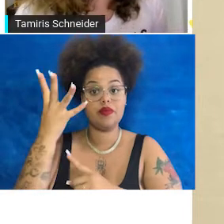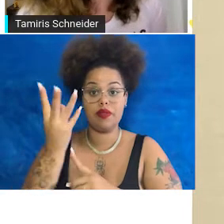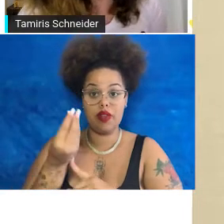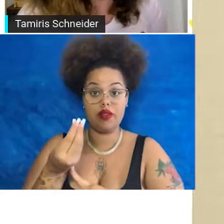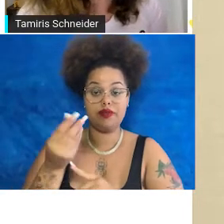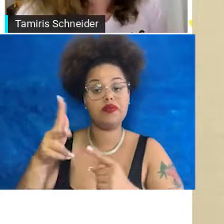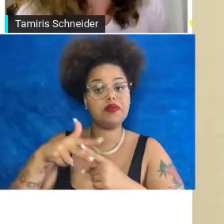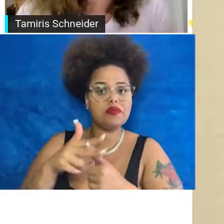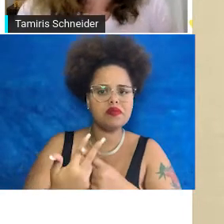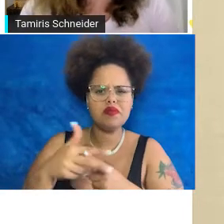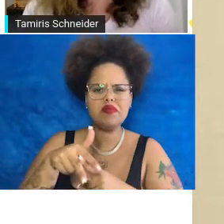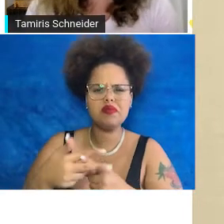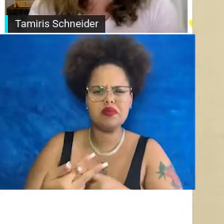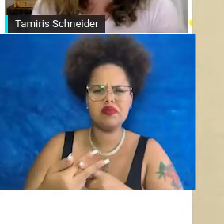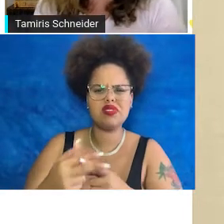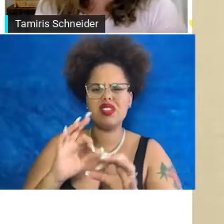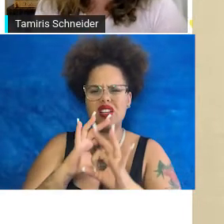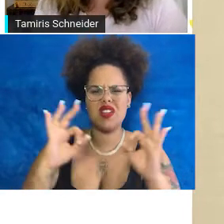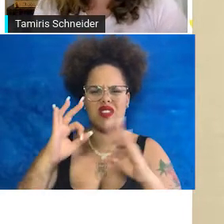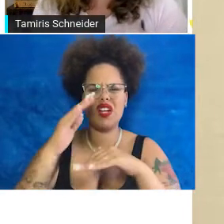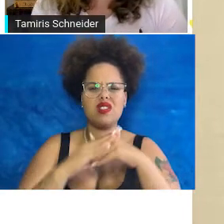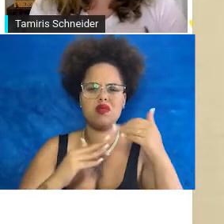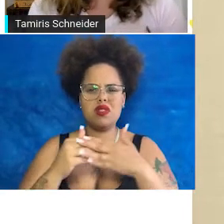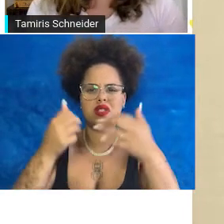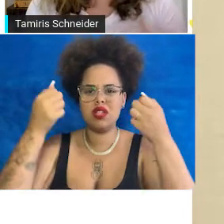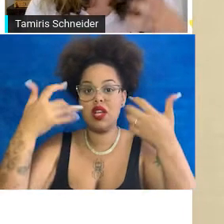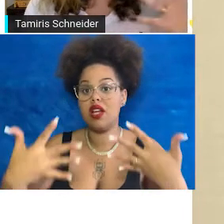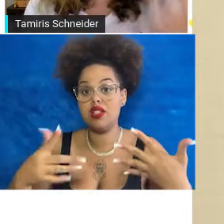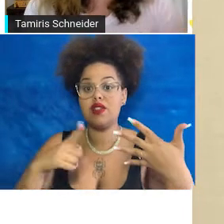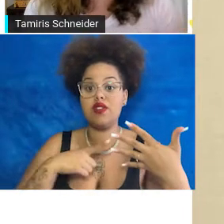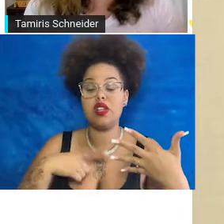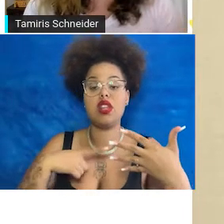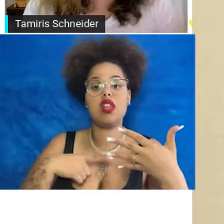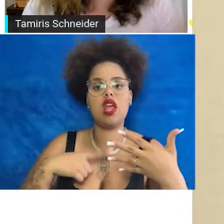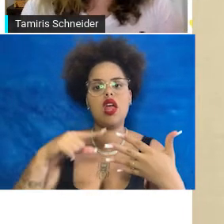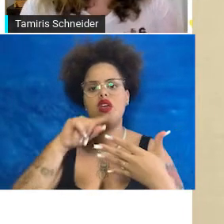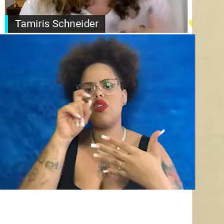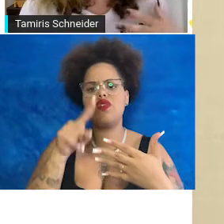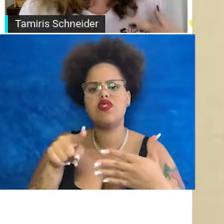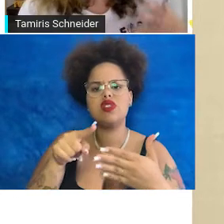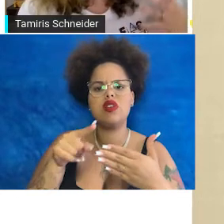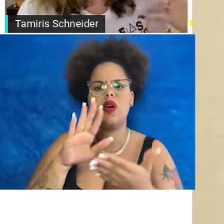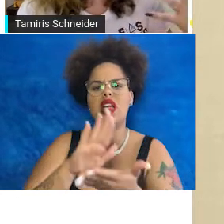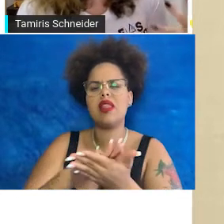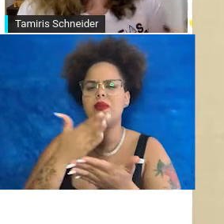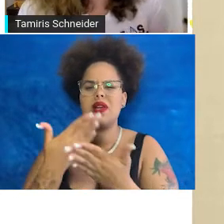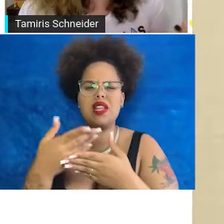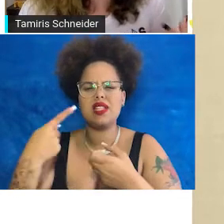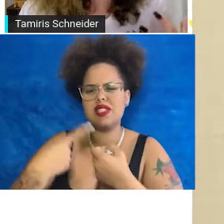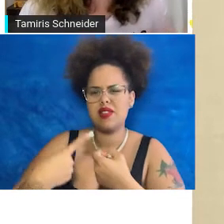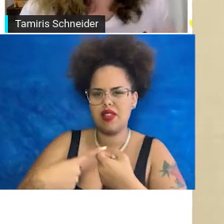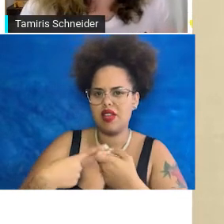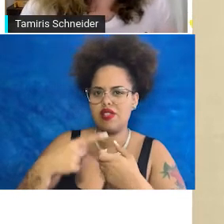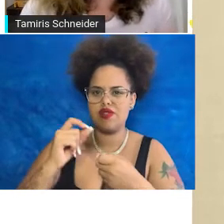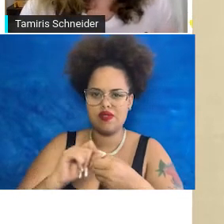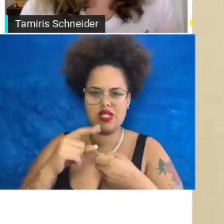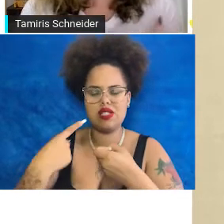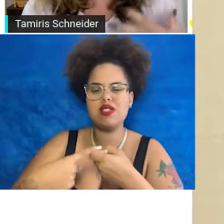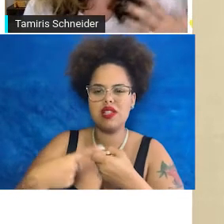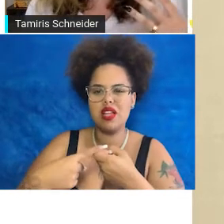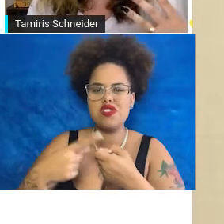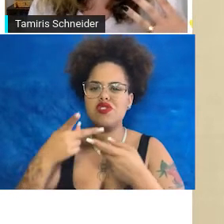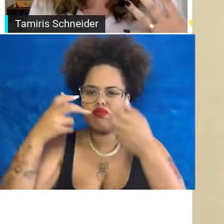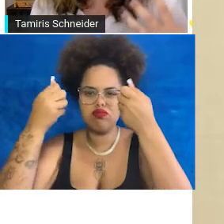como ferramenta eficaz no processo narrativo, possui a função de interpretar a cidade e construir uma cidade que fale por si só,